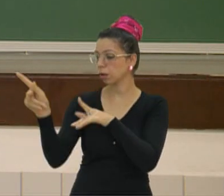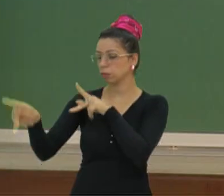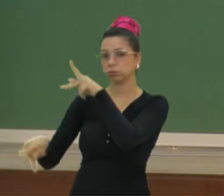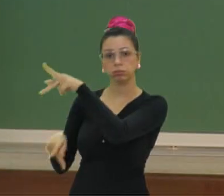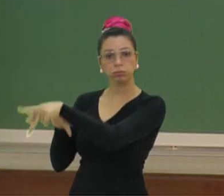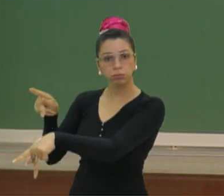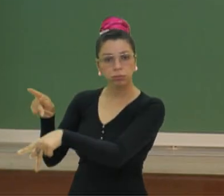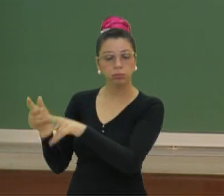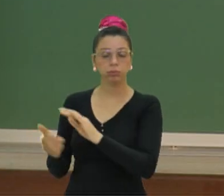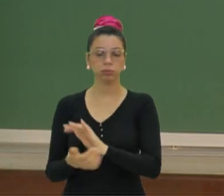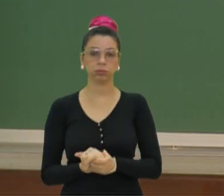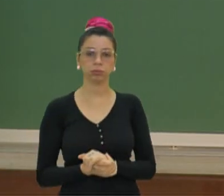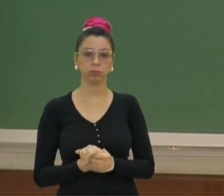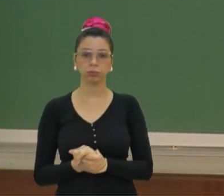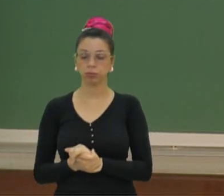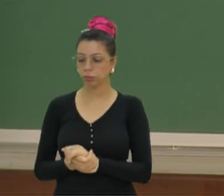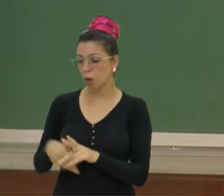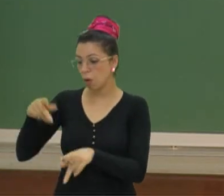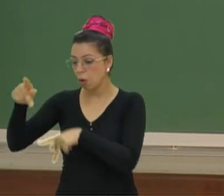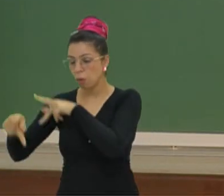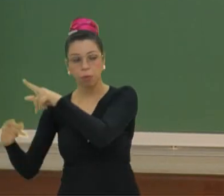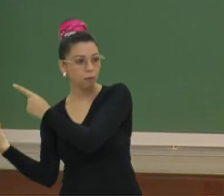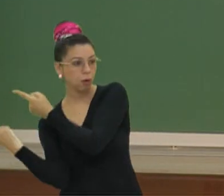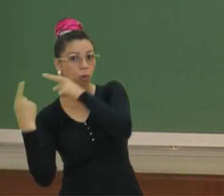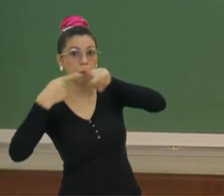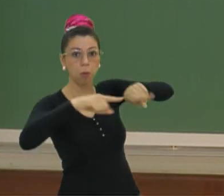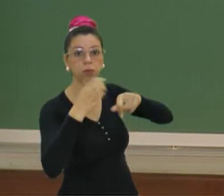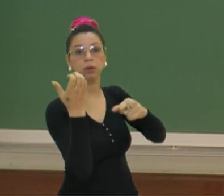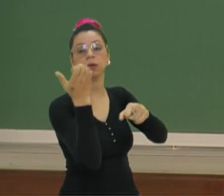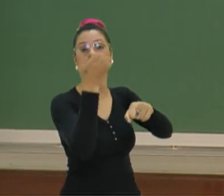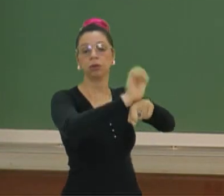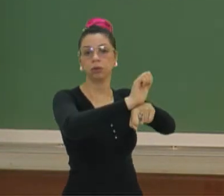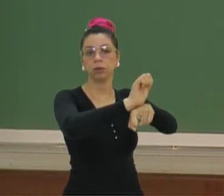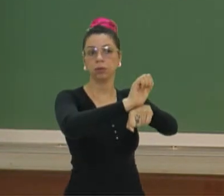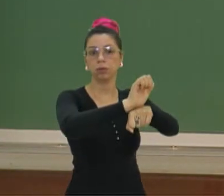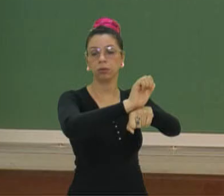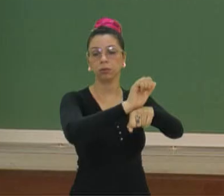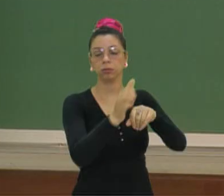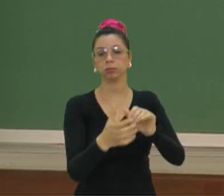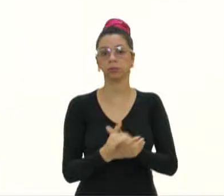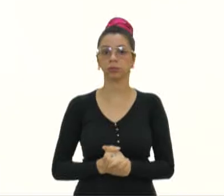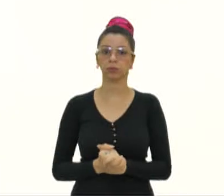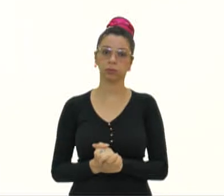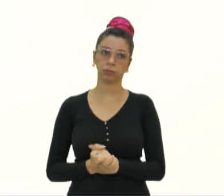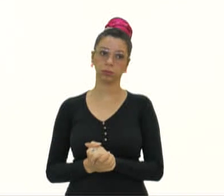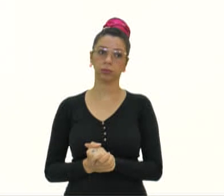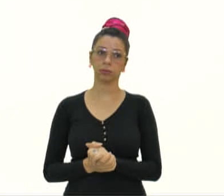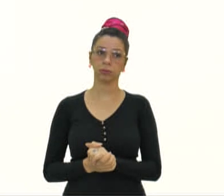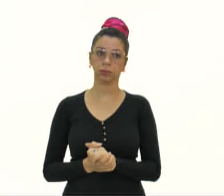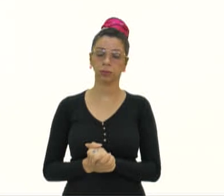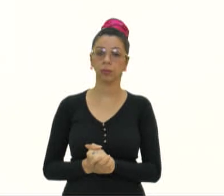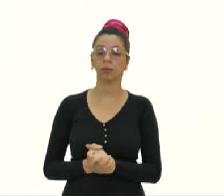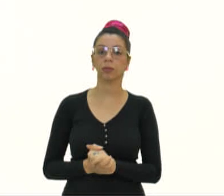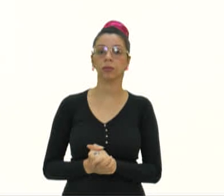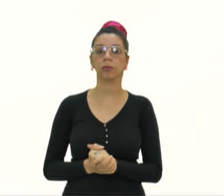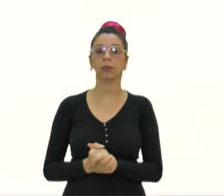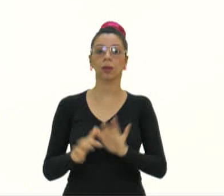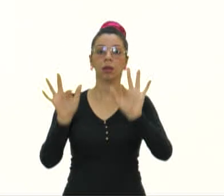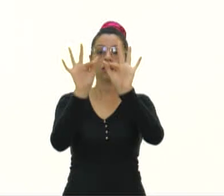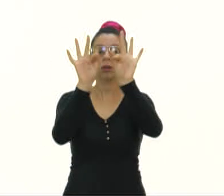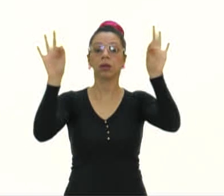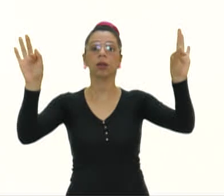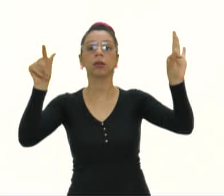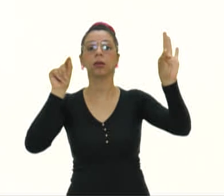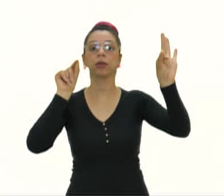massa. A massa se volta para o Estado e espera dele o sol ou a chuva. Esse texto de Francisco